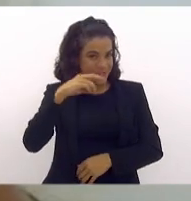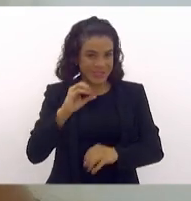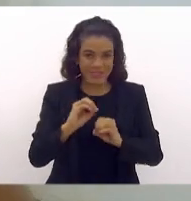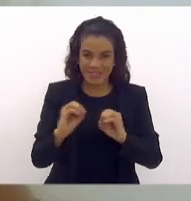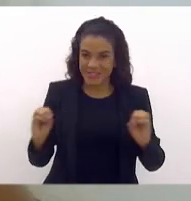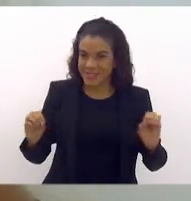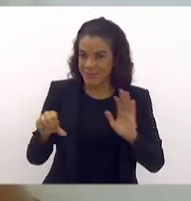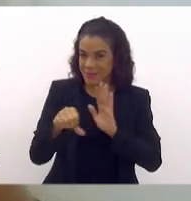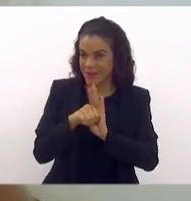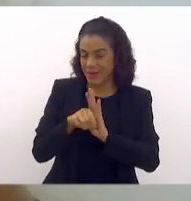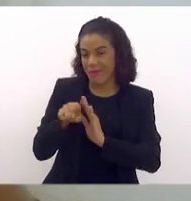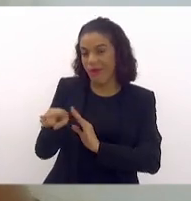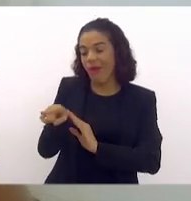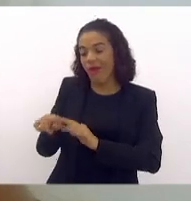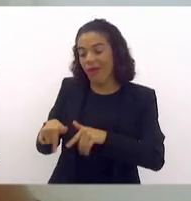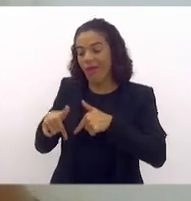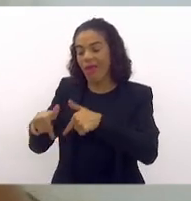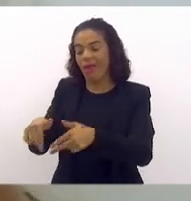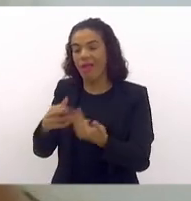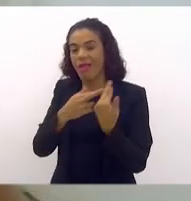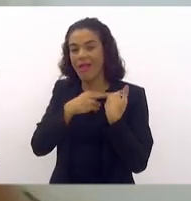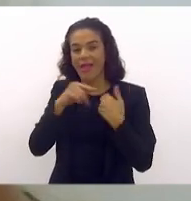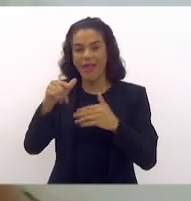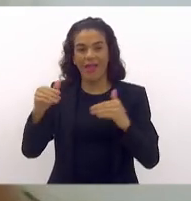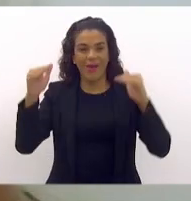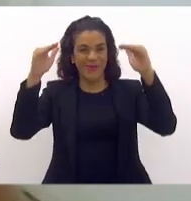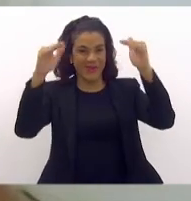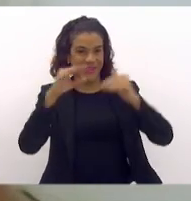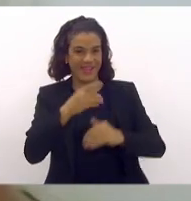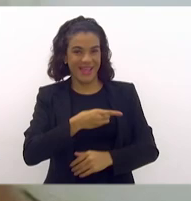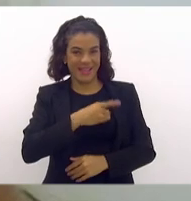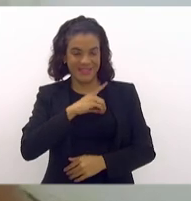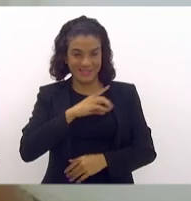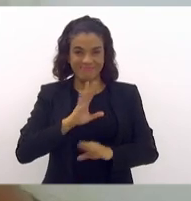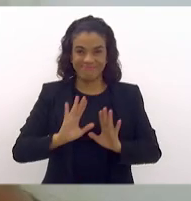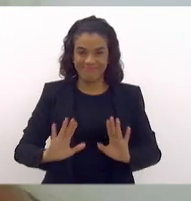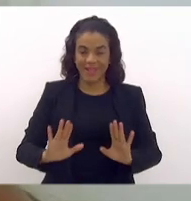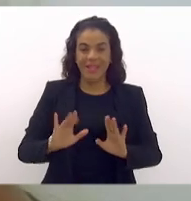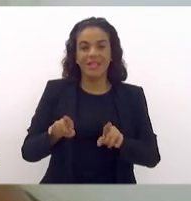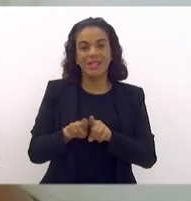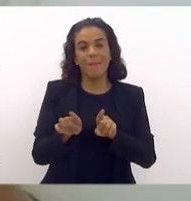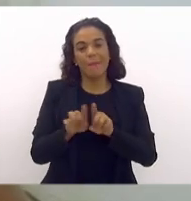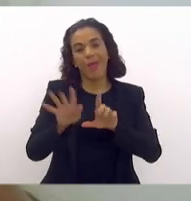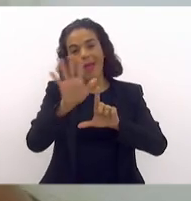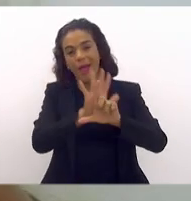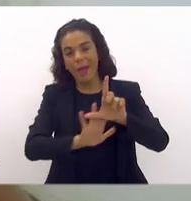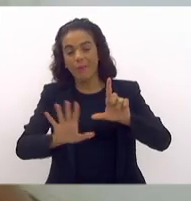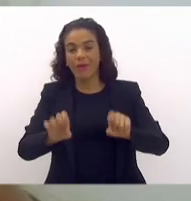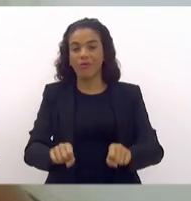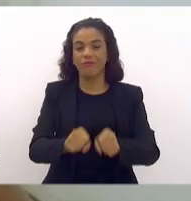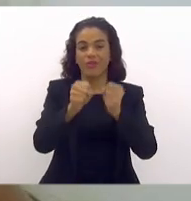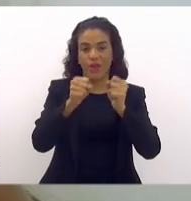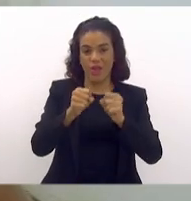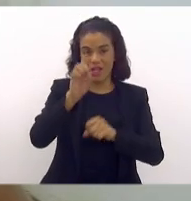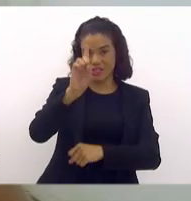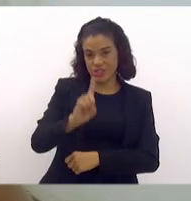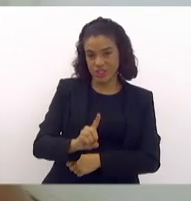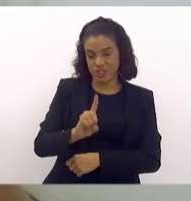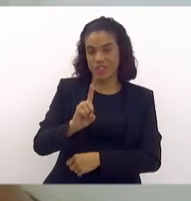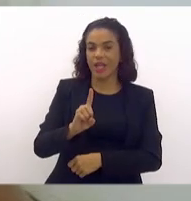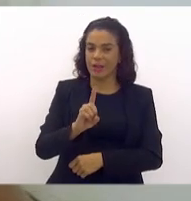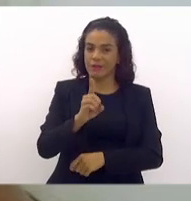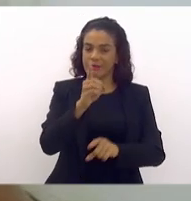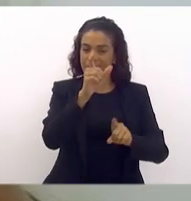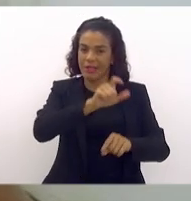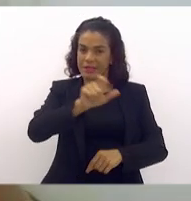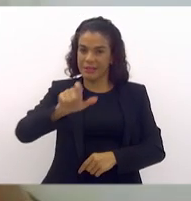as autoridades e muitas vezes também as plataformas quando viola alguma política ou diretriz delas. E aí a gente